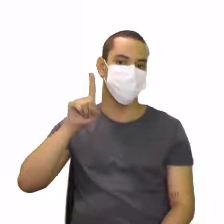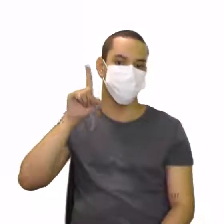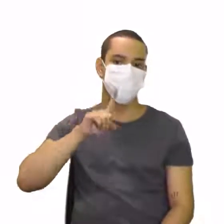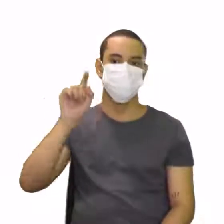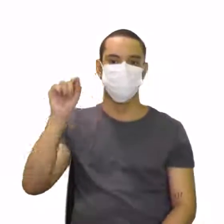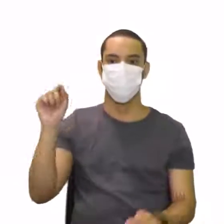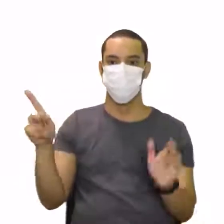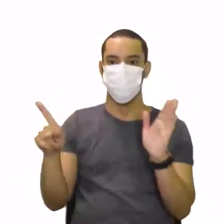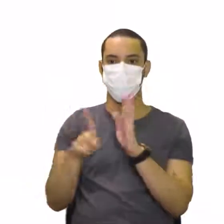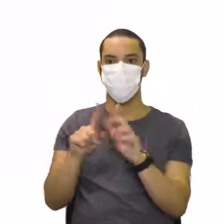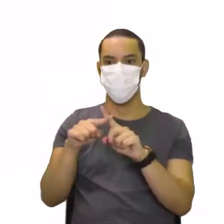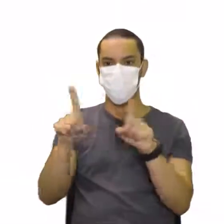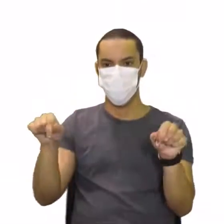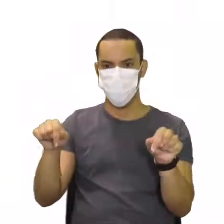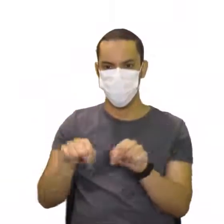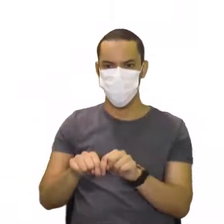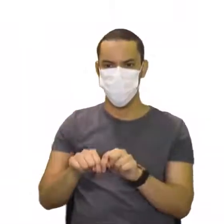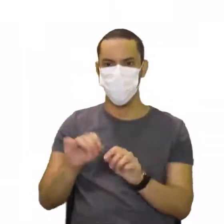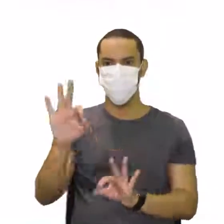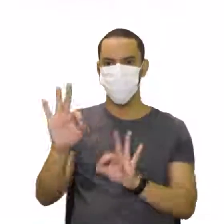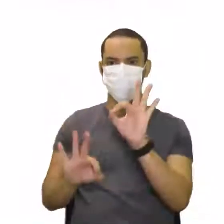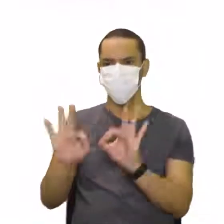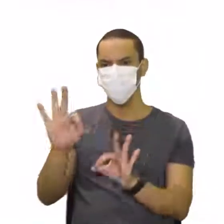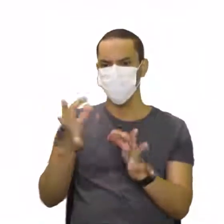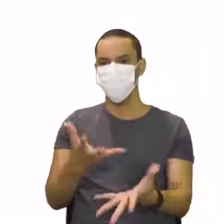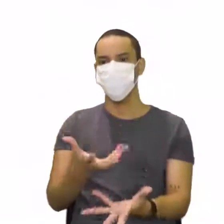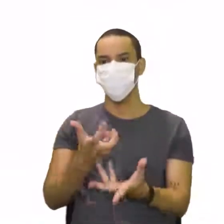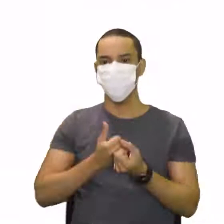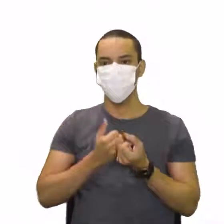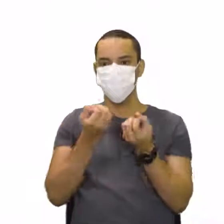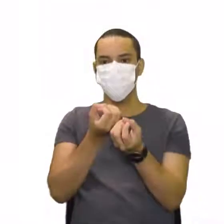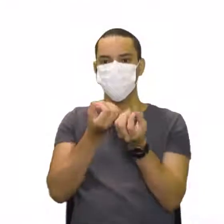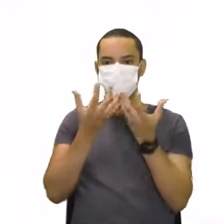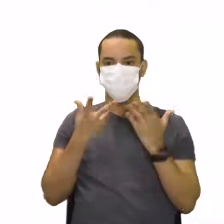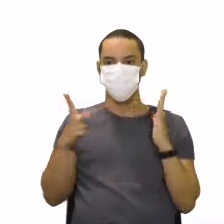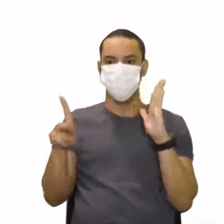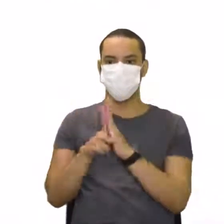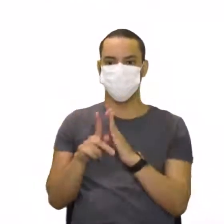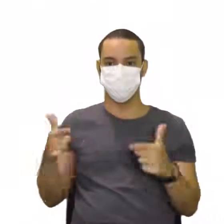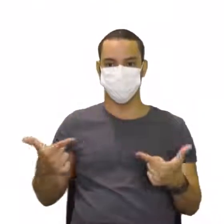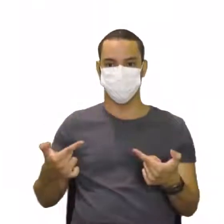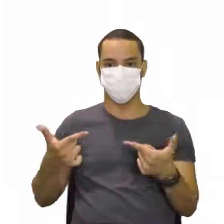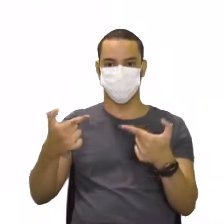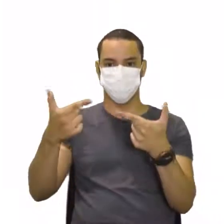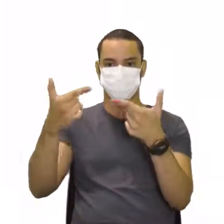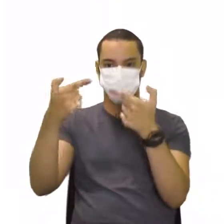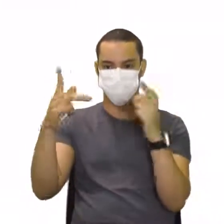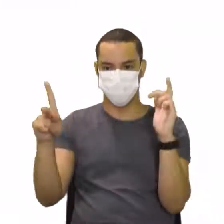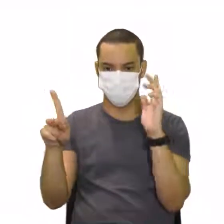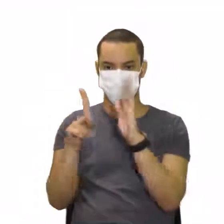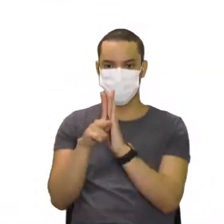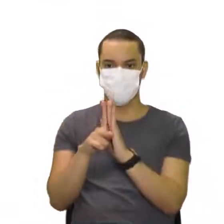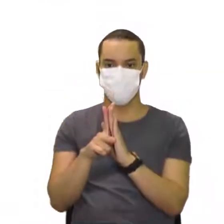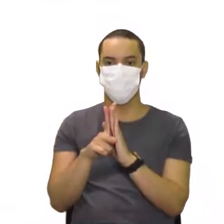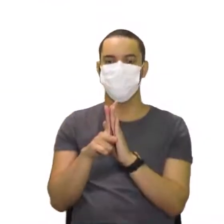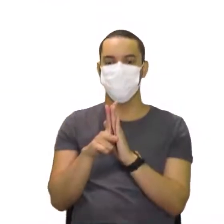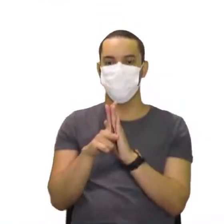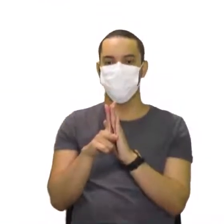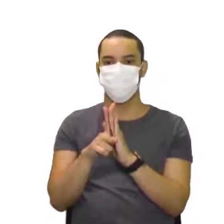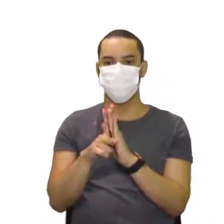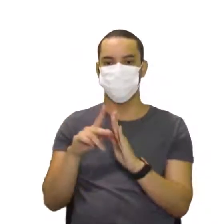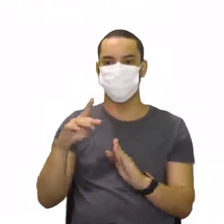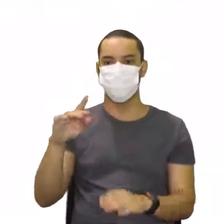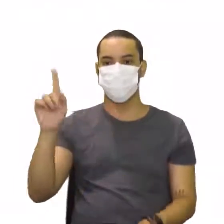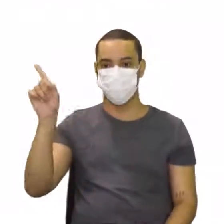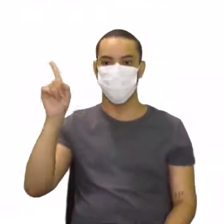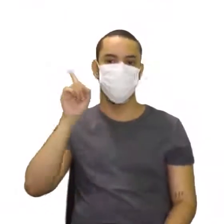do telégrafo, né, preparando-se para receber notícias de guerra, da guerra hispânico-americana, tá? E aqui